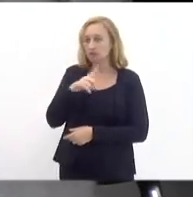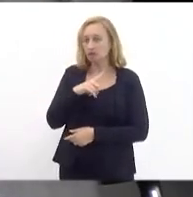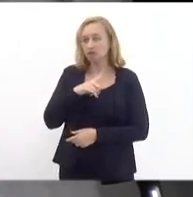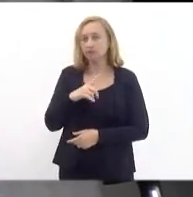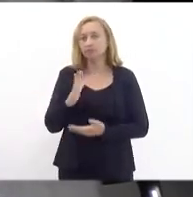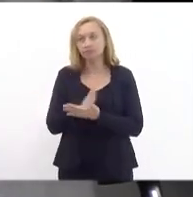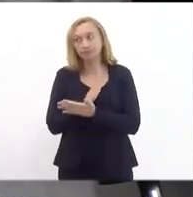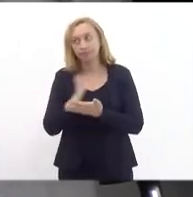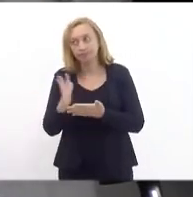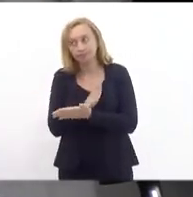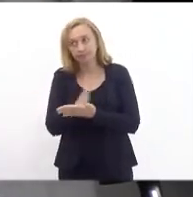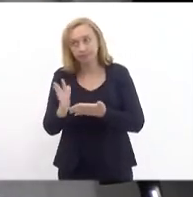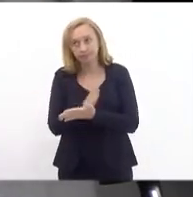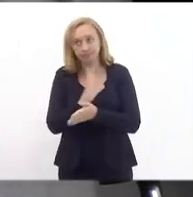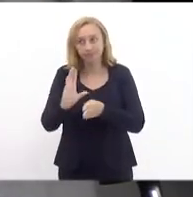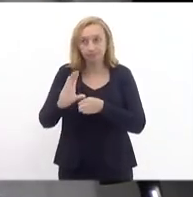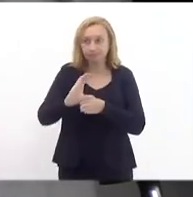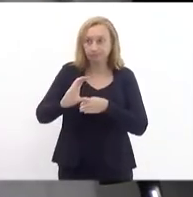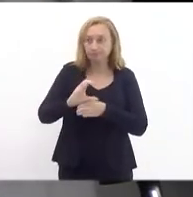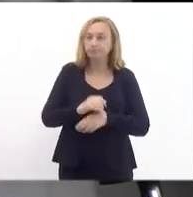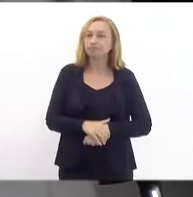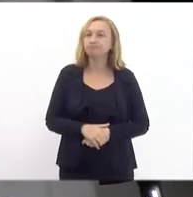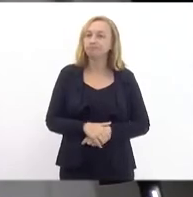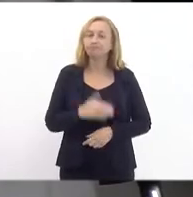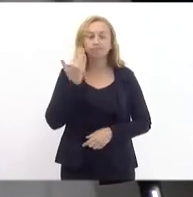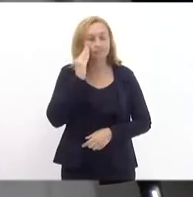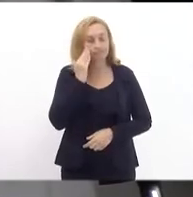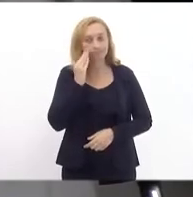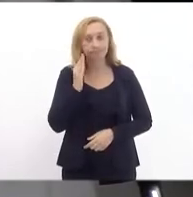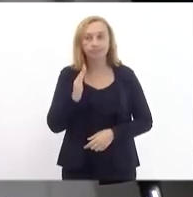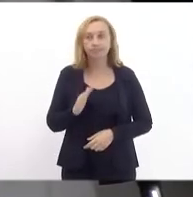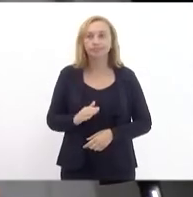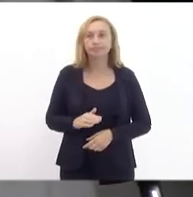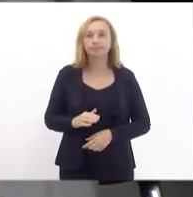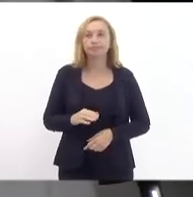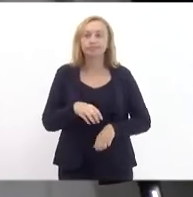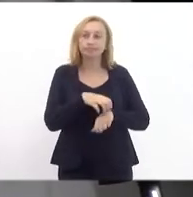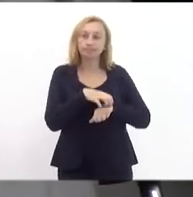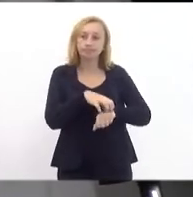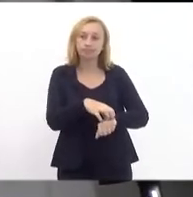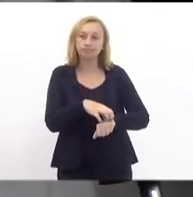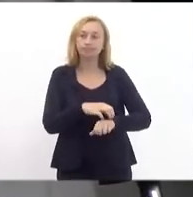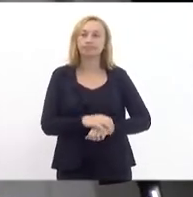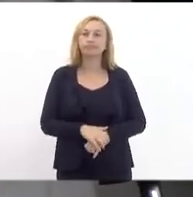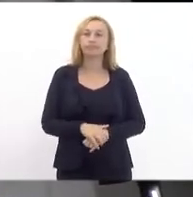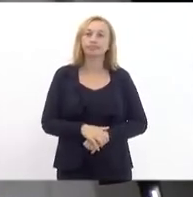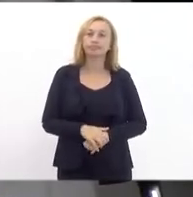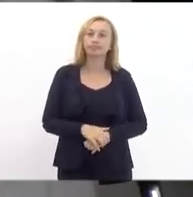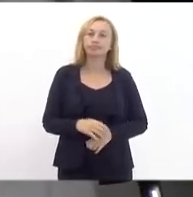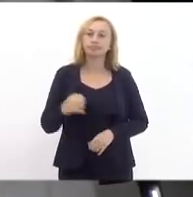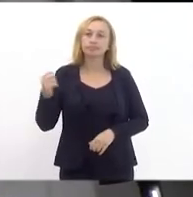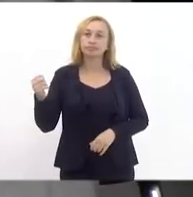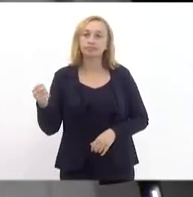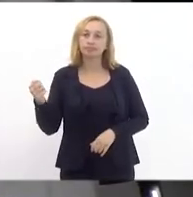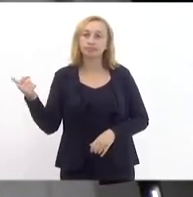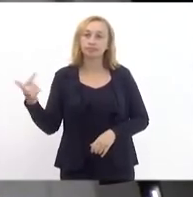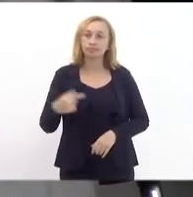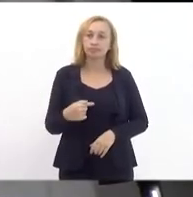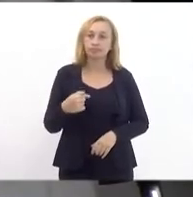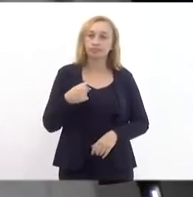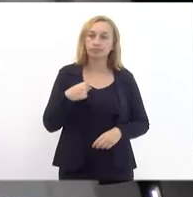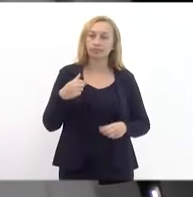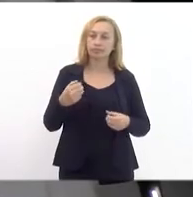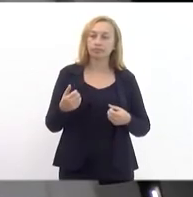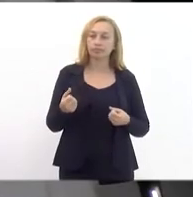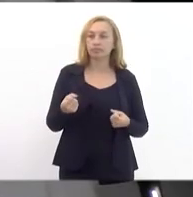muitas vezes os conselheiros entendem tanto de transporte quanto eu de pilotar